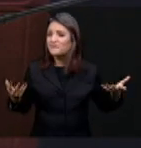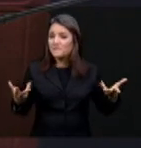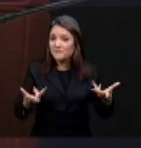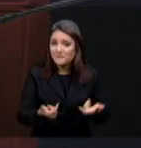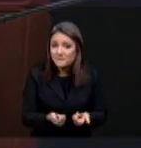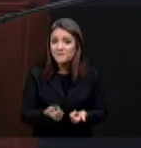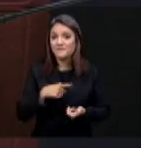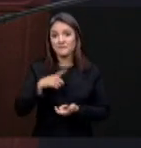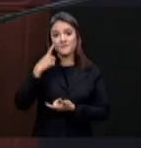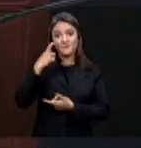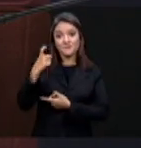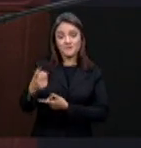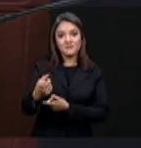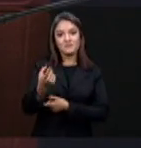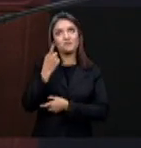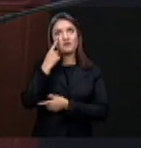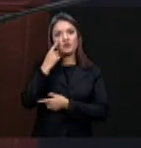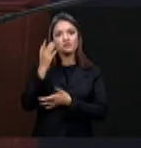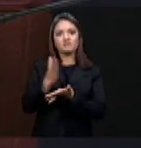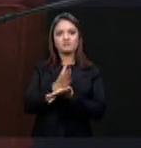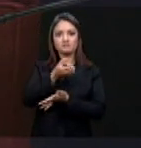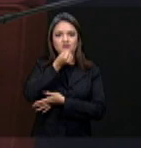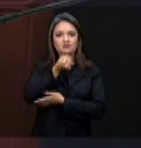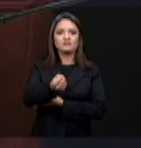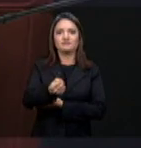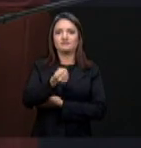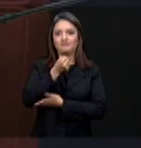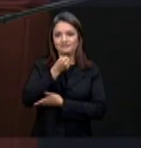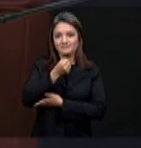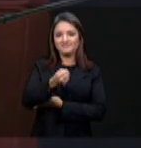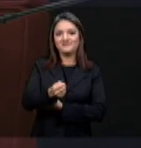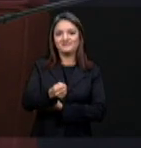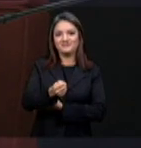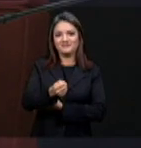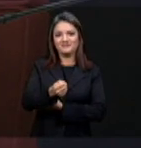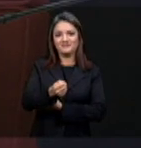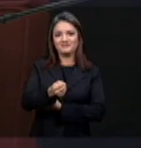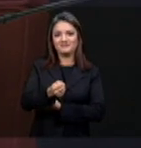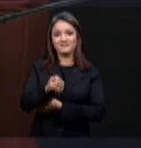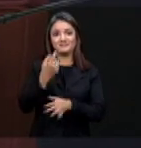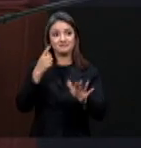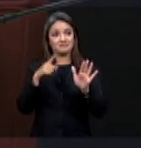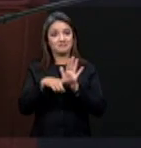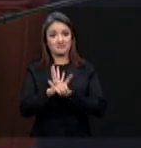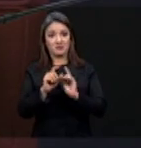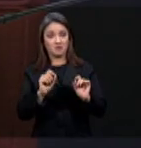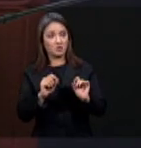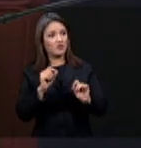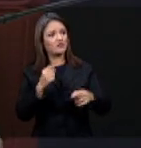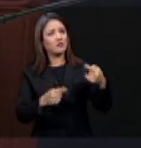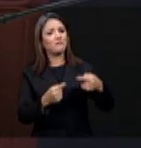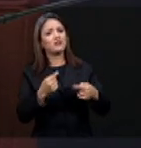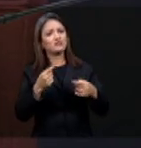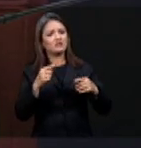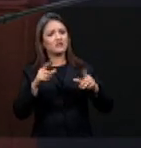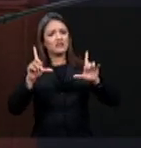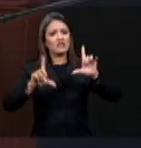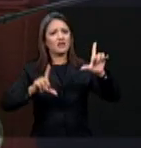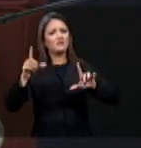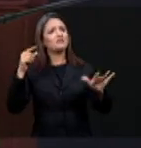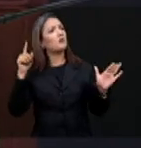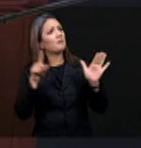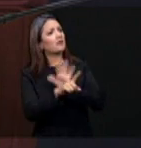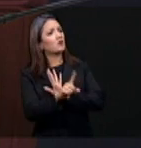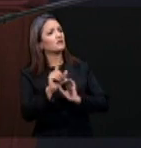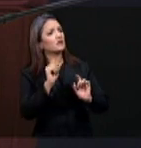interessante eu via muitas vezes jornalistas né Ana e Flávia perguntando em debate na televisão para os